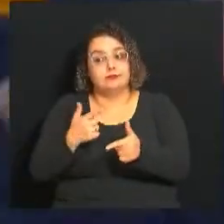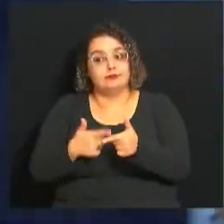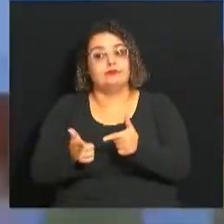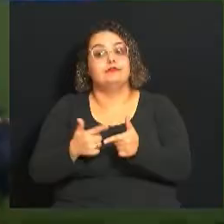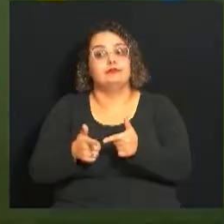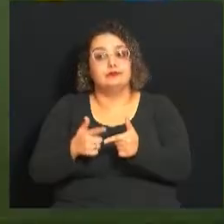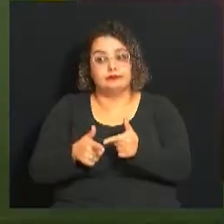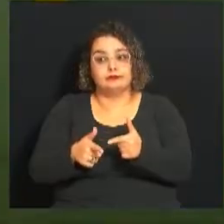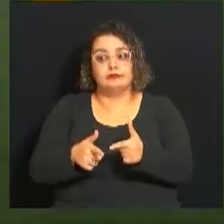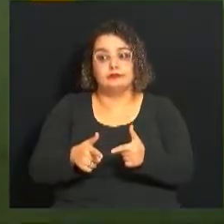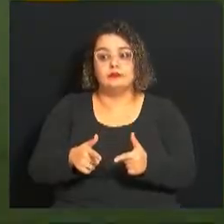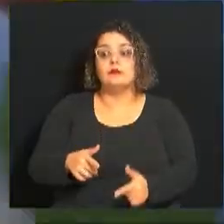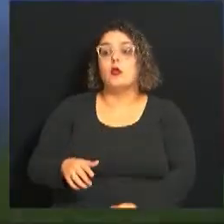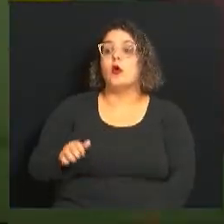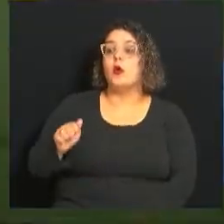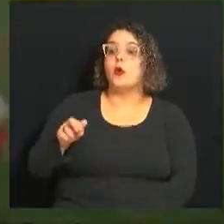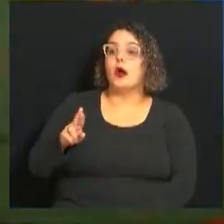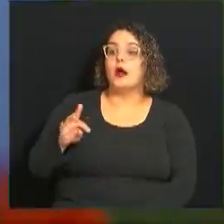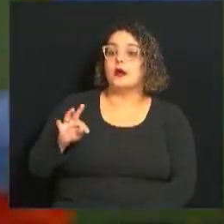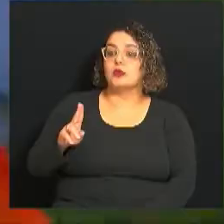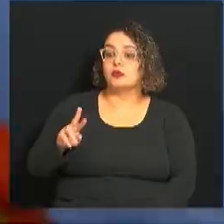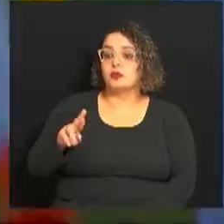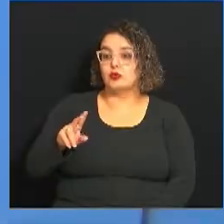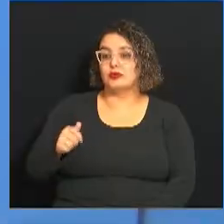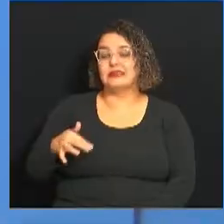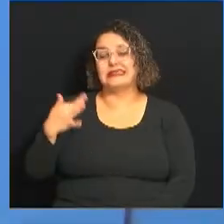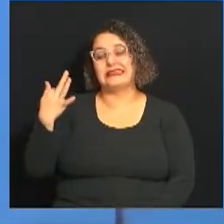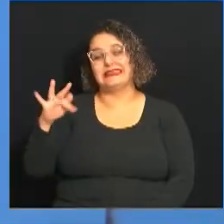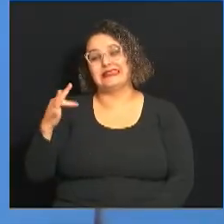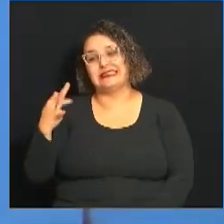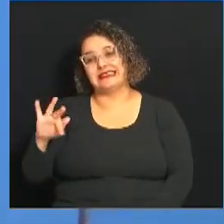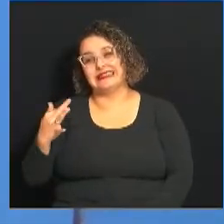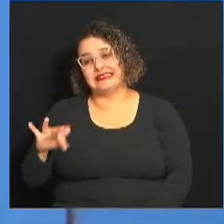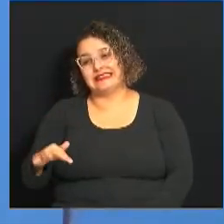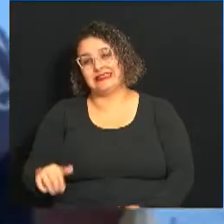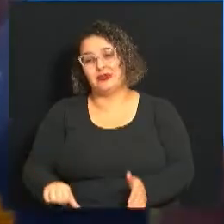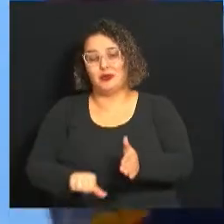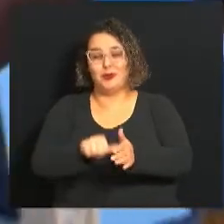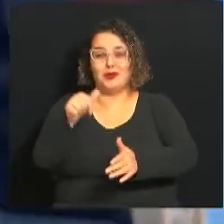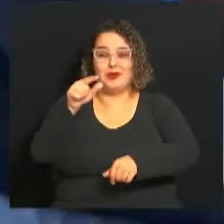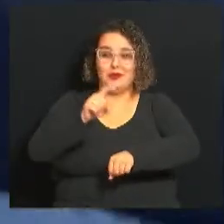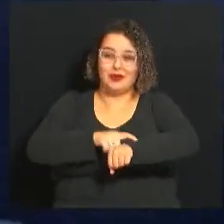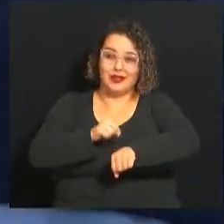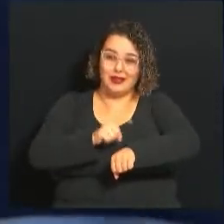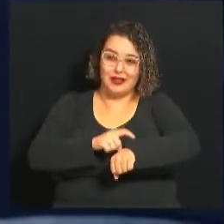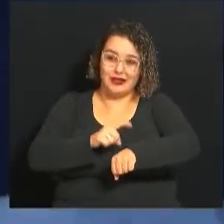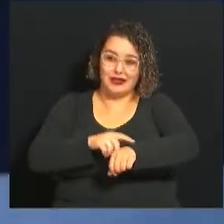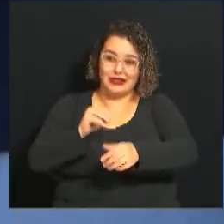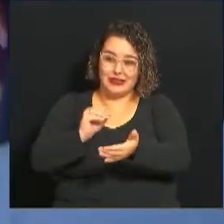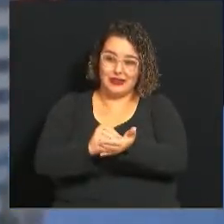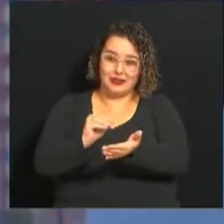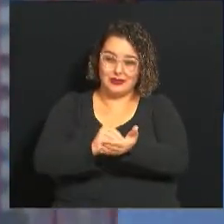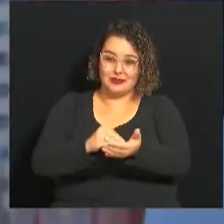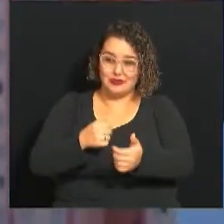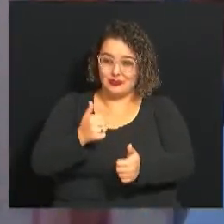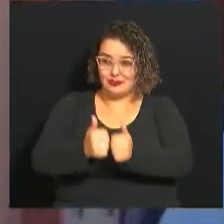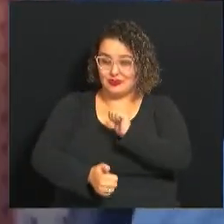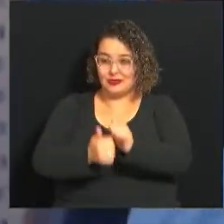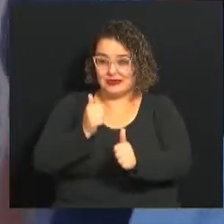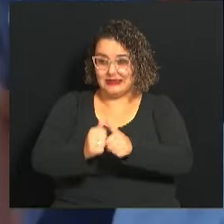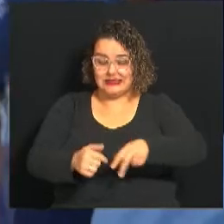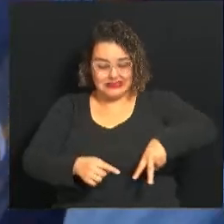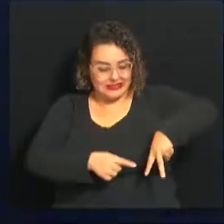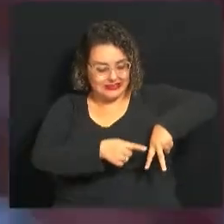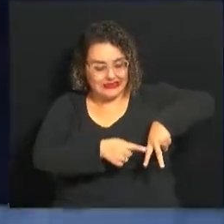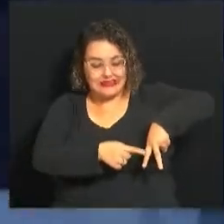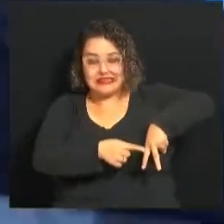lateral esquerdo, Arthur, saiu lesionado ainda no primeiro tempo da última rodada com um problema na coxa